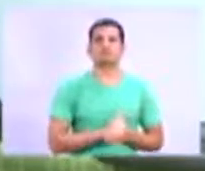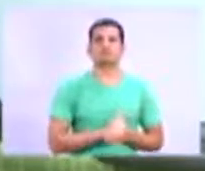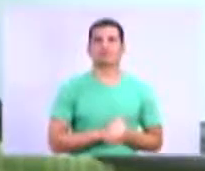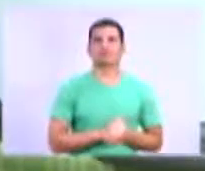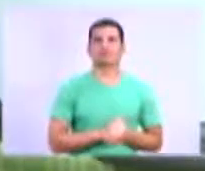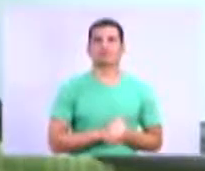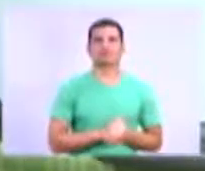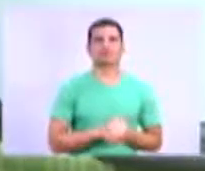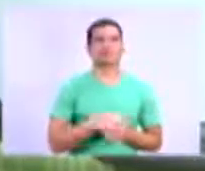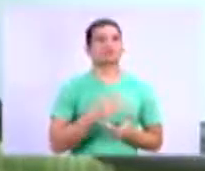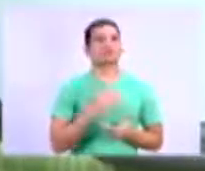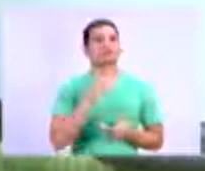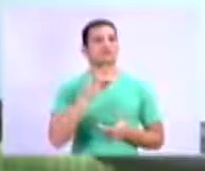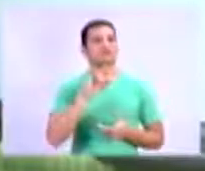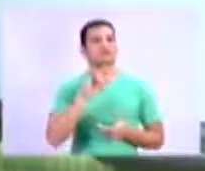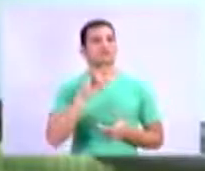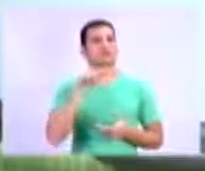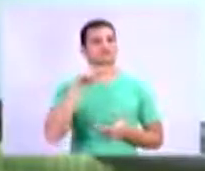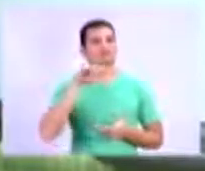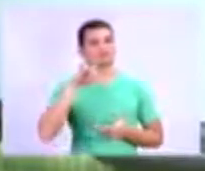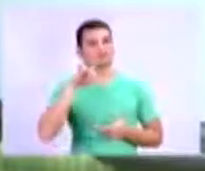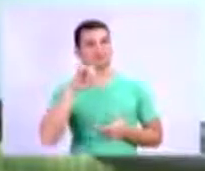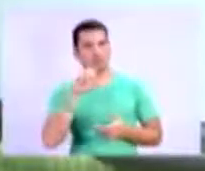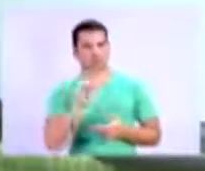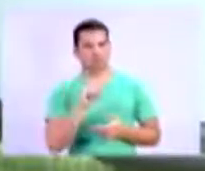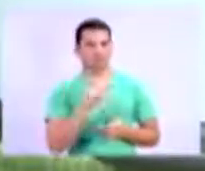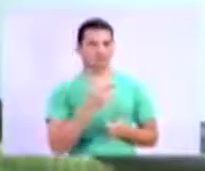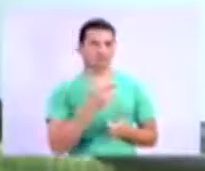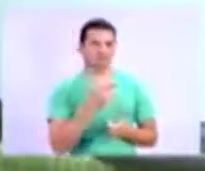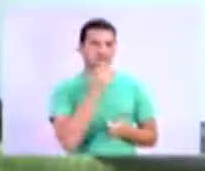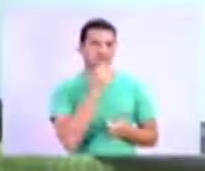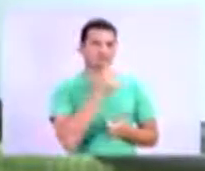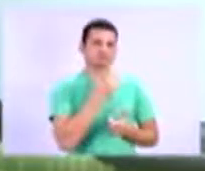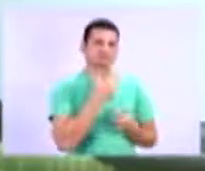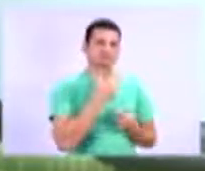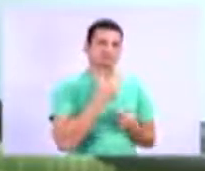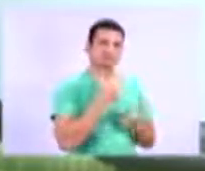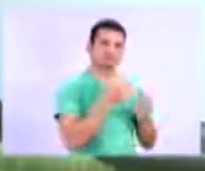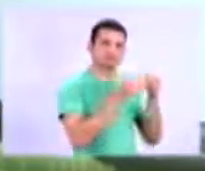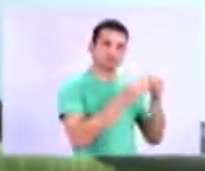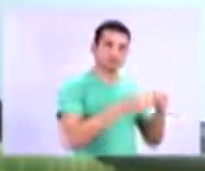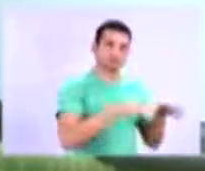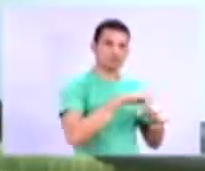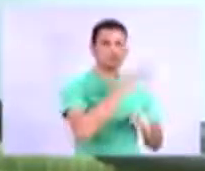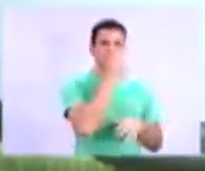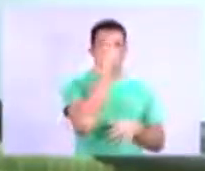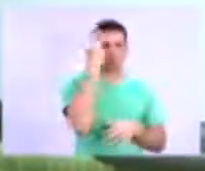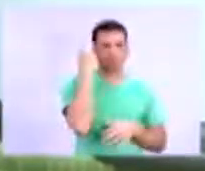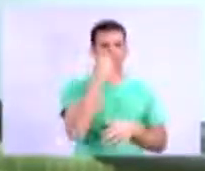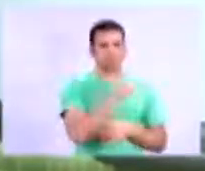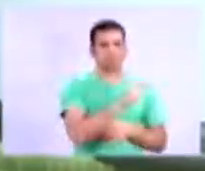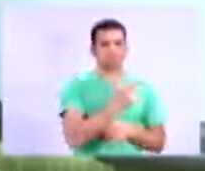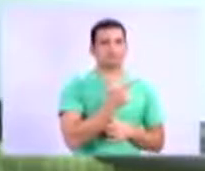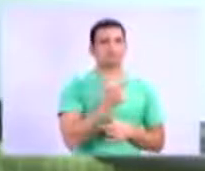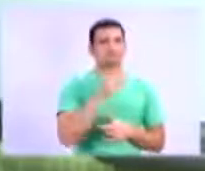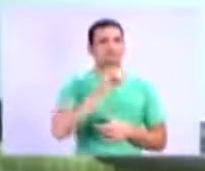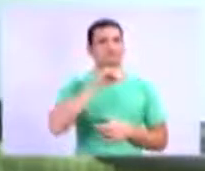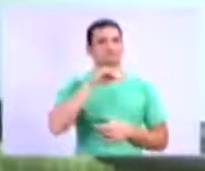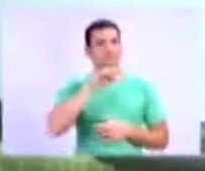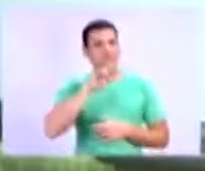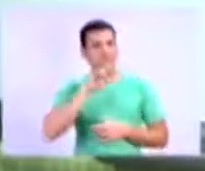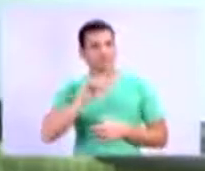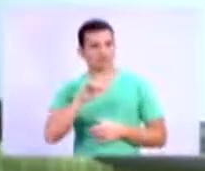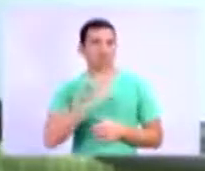a dignidade mesmo, ou se eu atingir a pessoa de forma negativa ou de forma imoral, eu vou estar agindo de